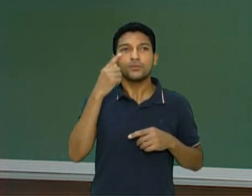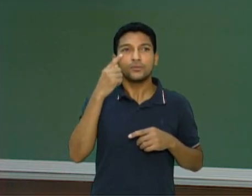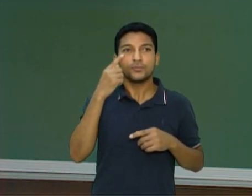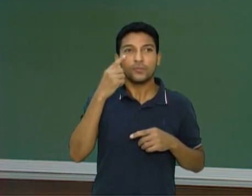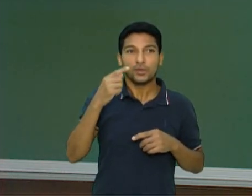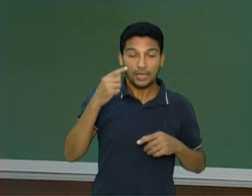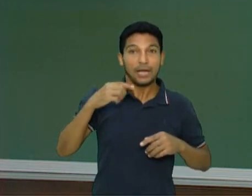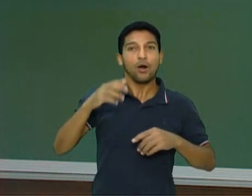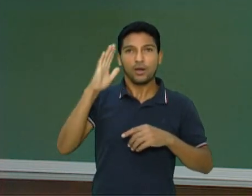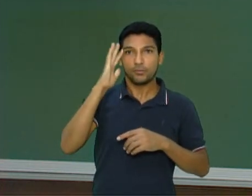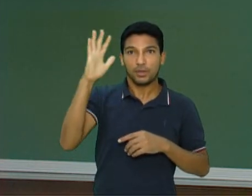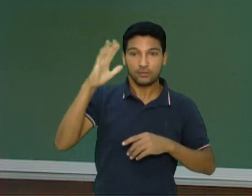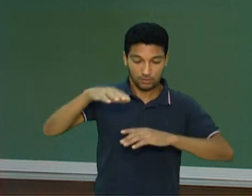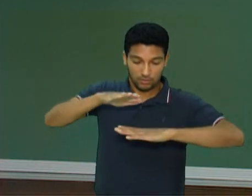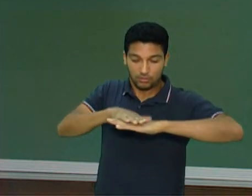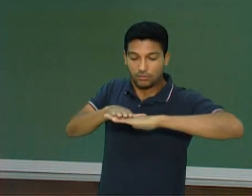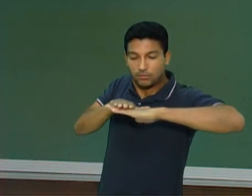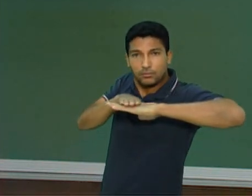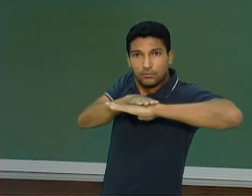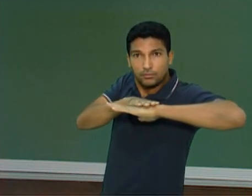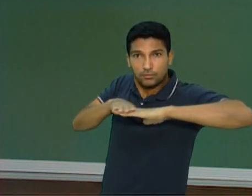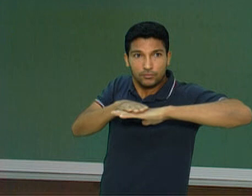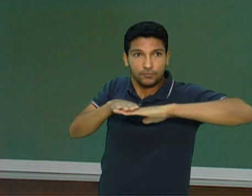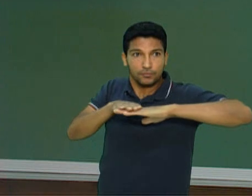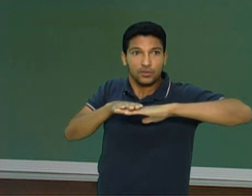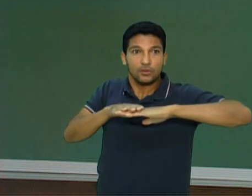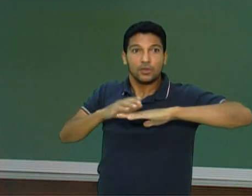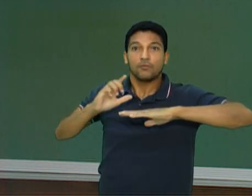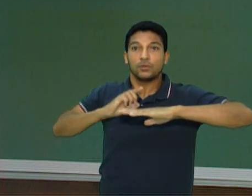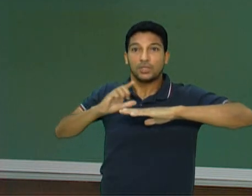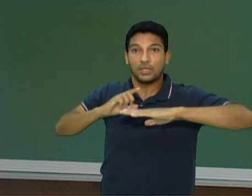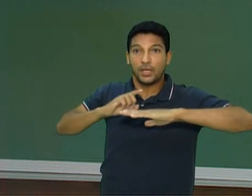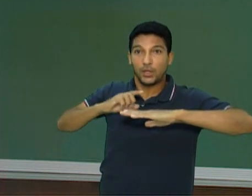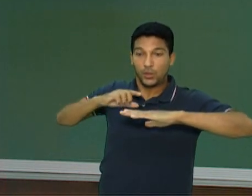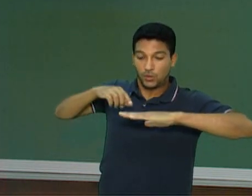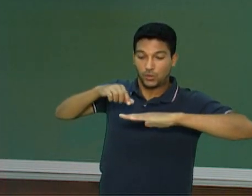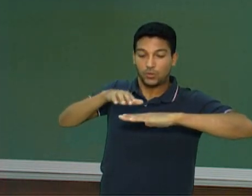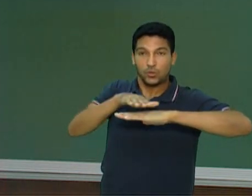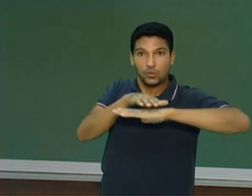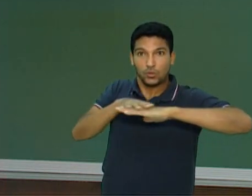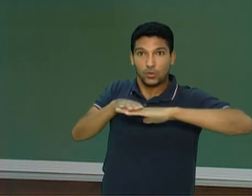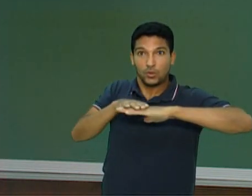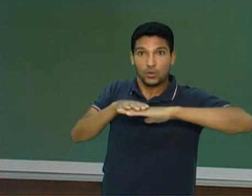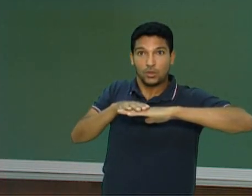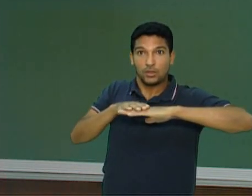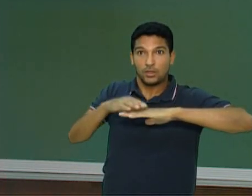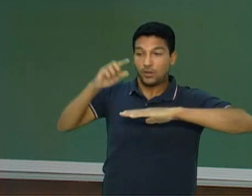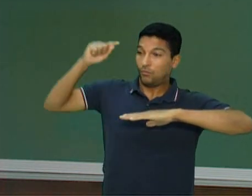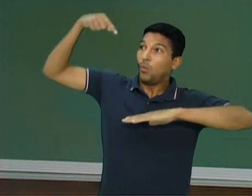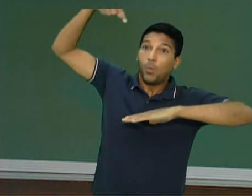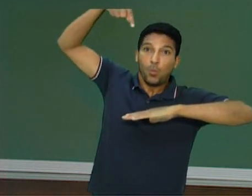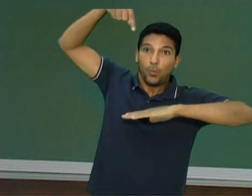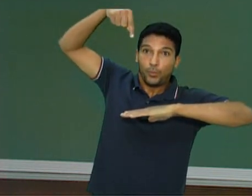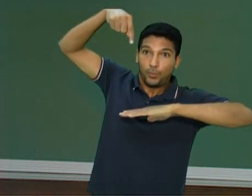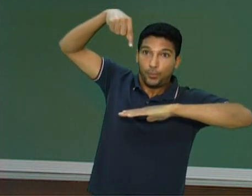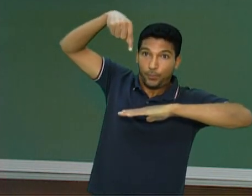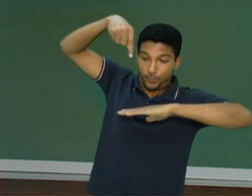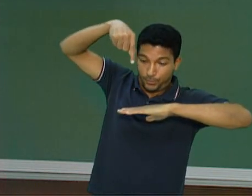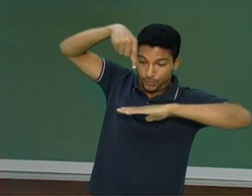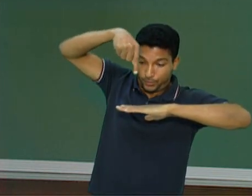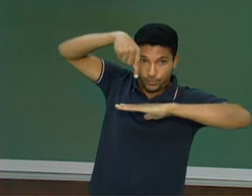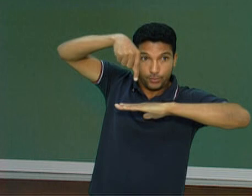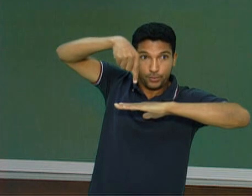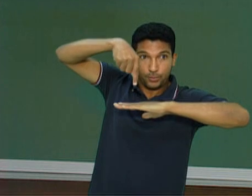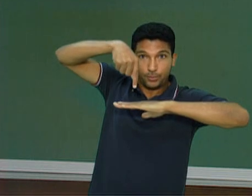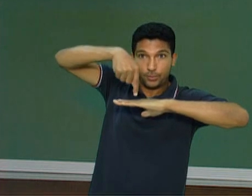o chão, né? E em algum lugar do espaço fora do chão, acima do chão, do nível do chão, nós temos